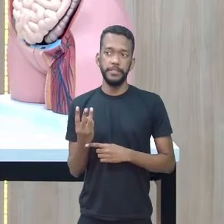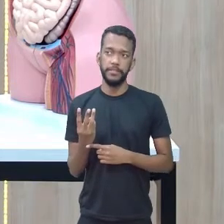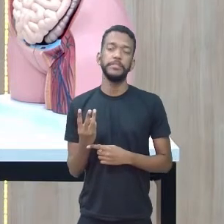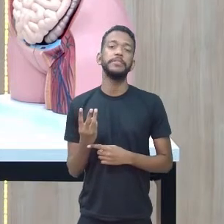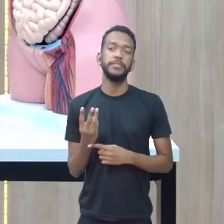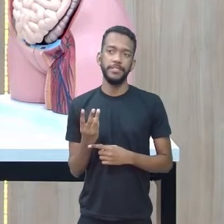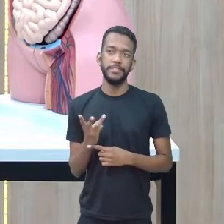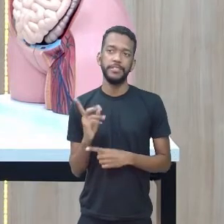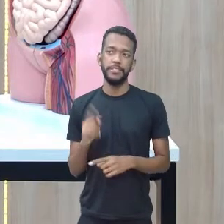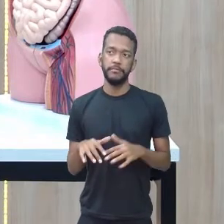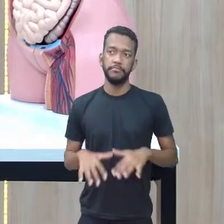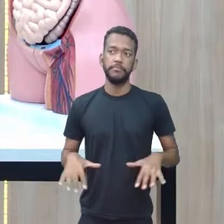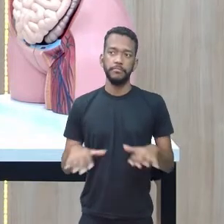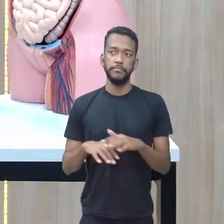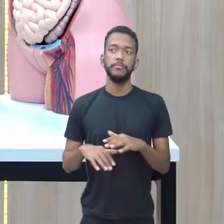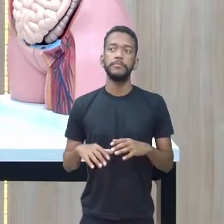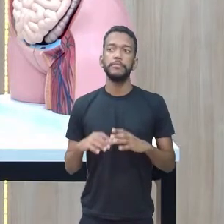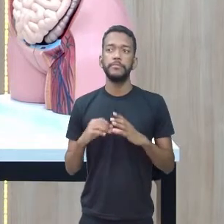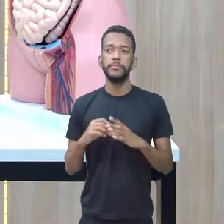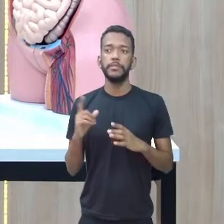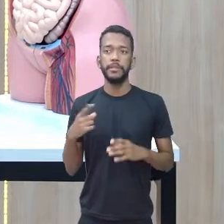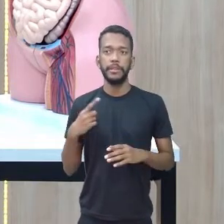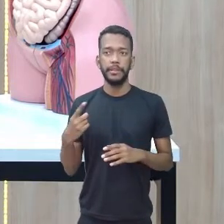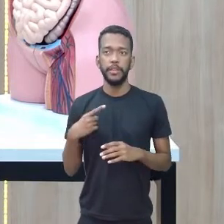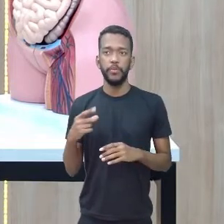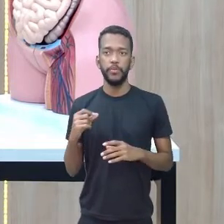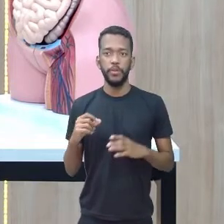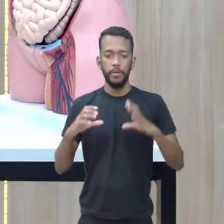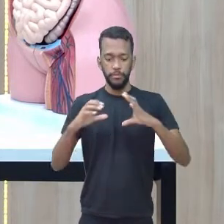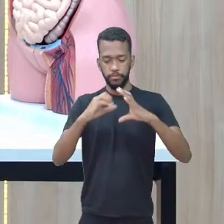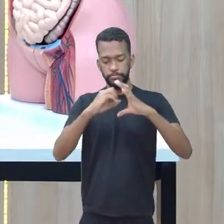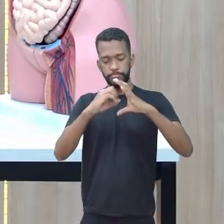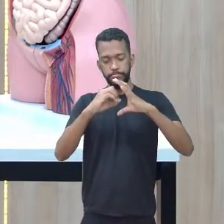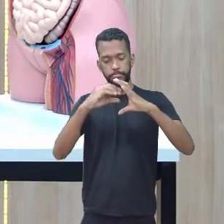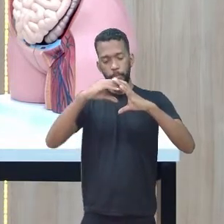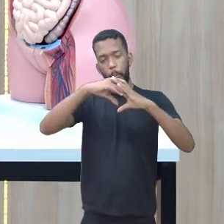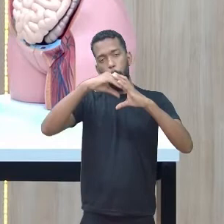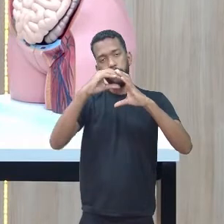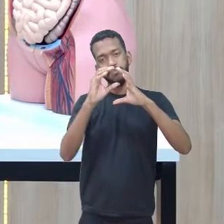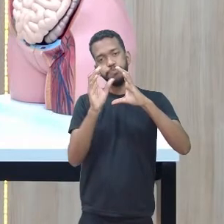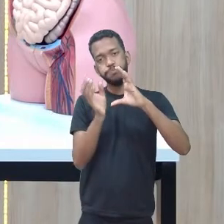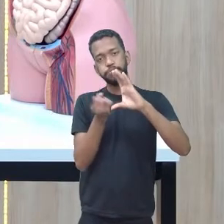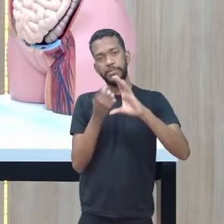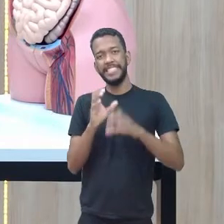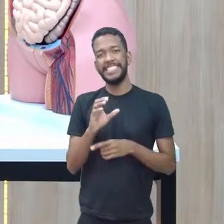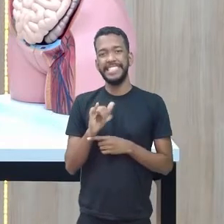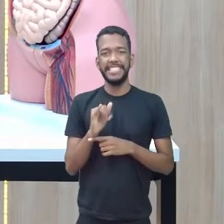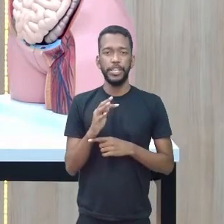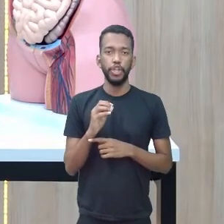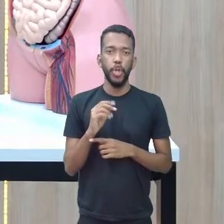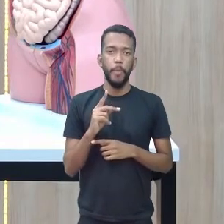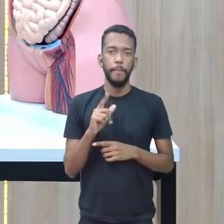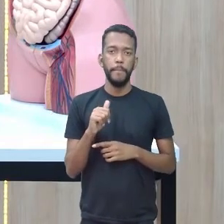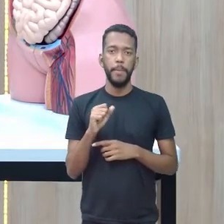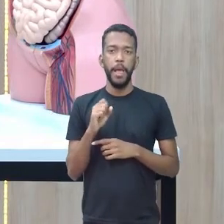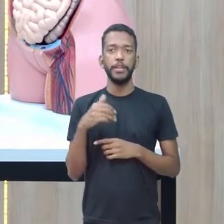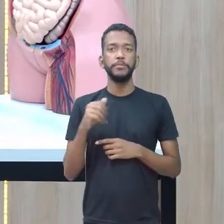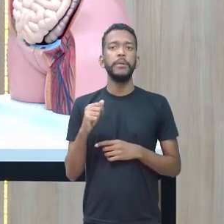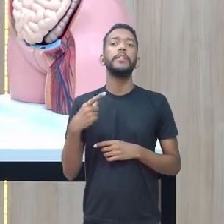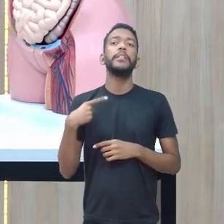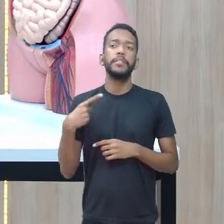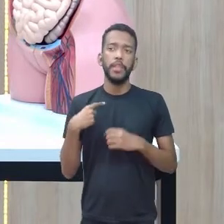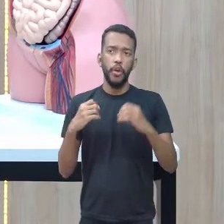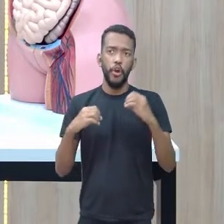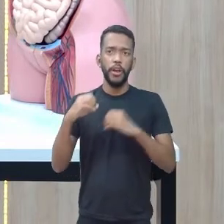toda aquela parte que está entre a membrana e o núcleo. Nesse citoplasma tem as organelas. Eu